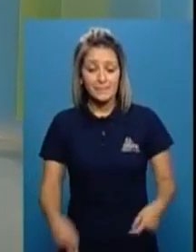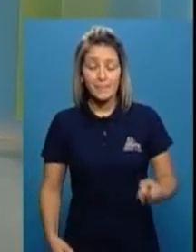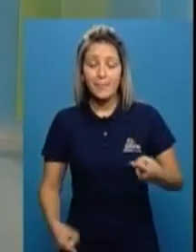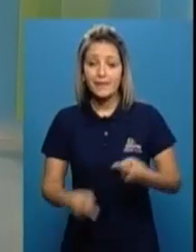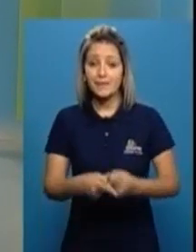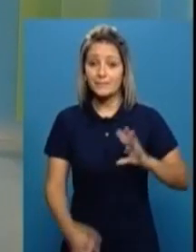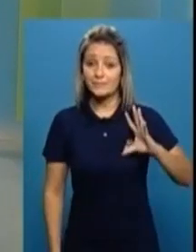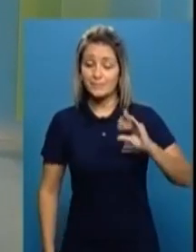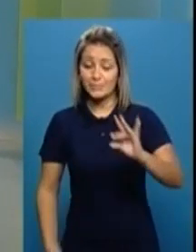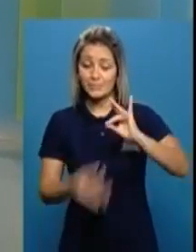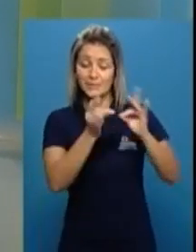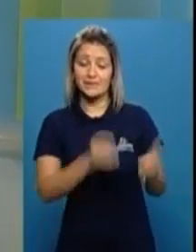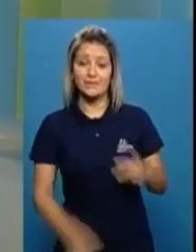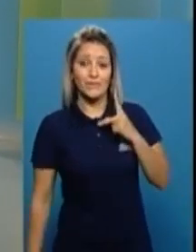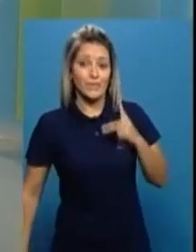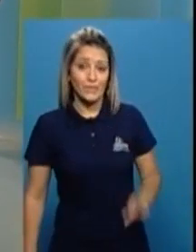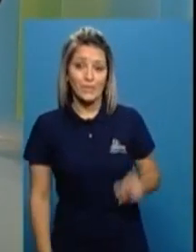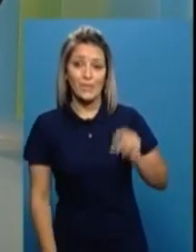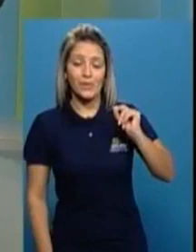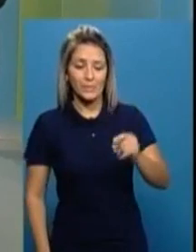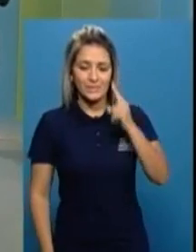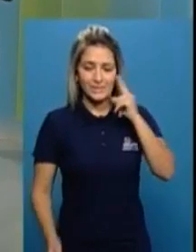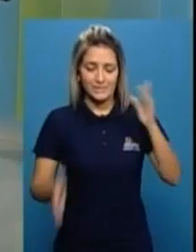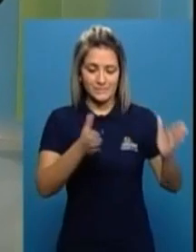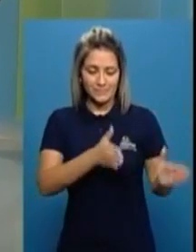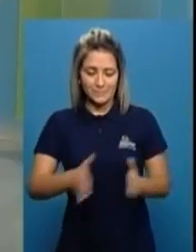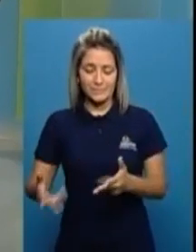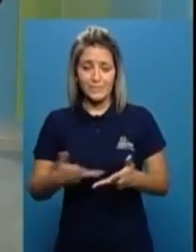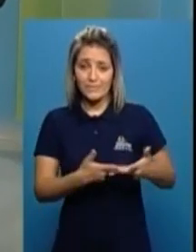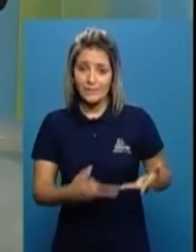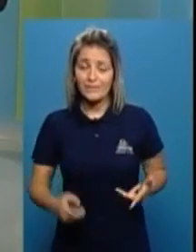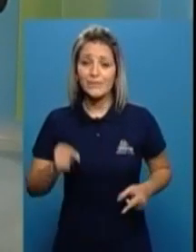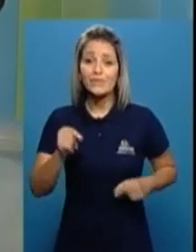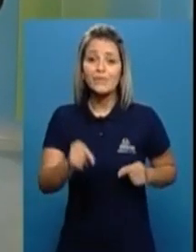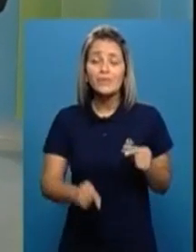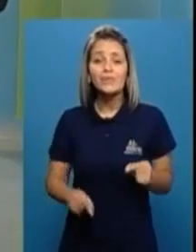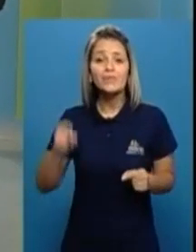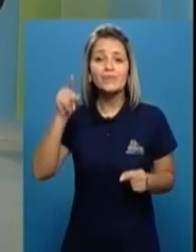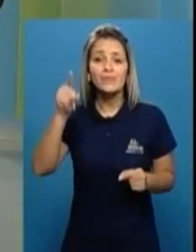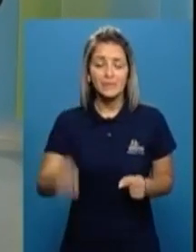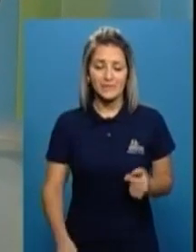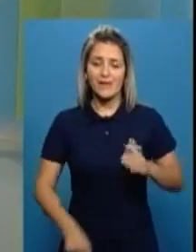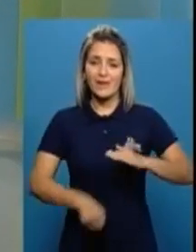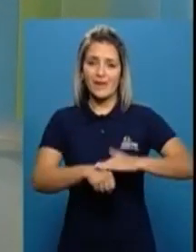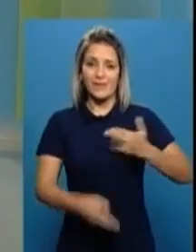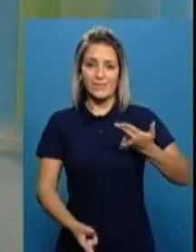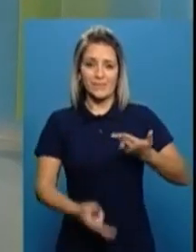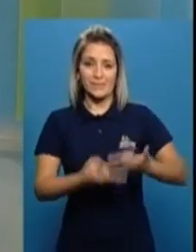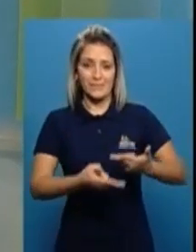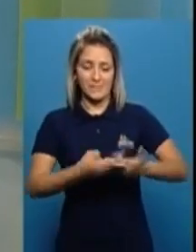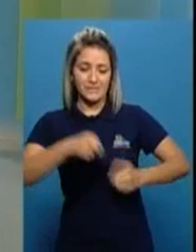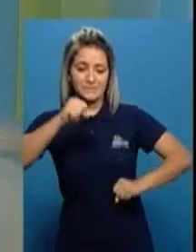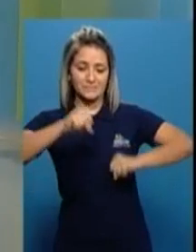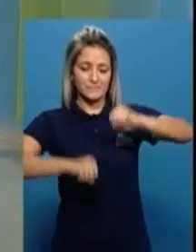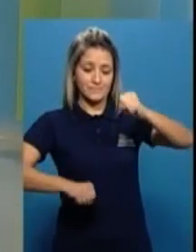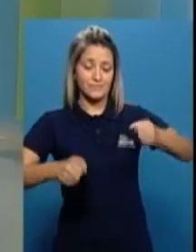suas características fazem com que esse tipo de processo seja destacadamente o mais utilizado por toda a